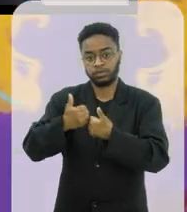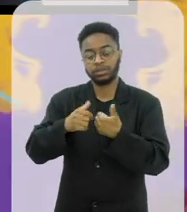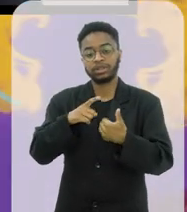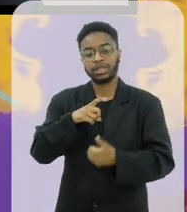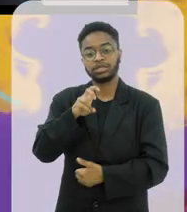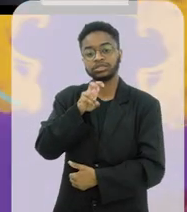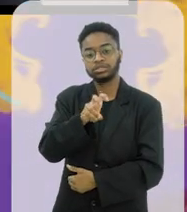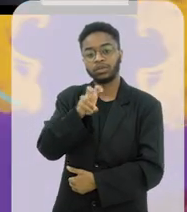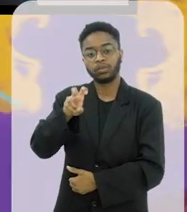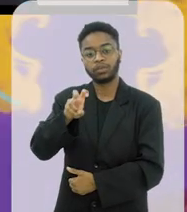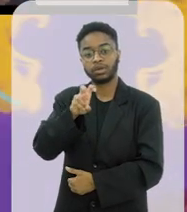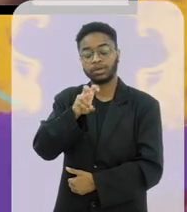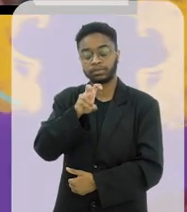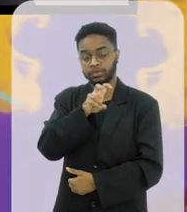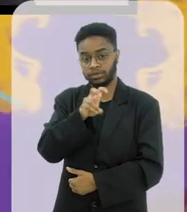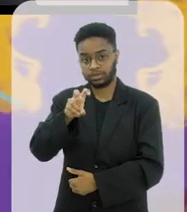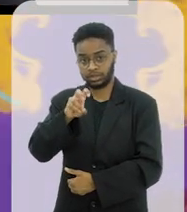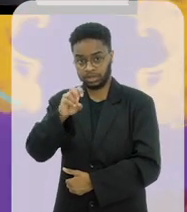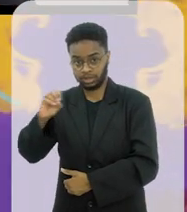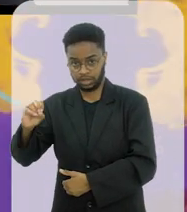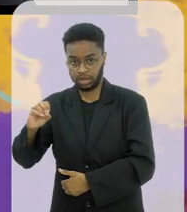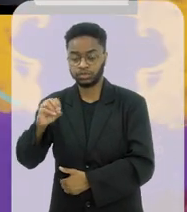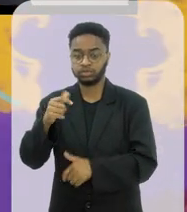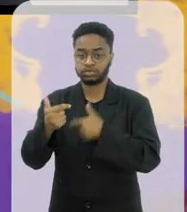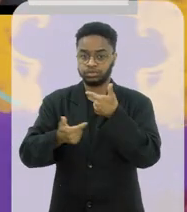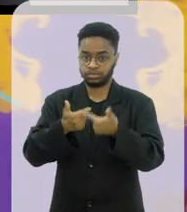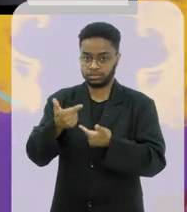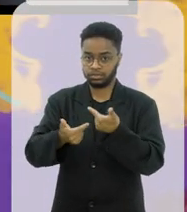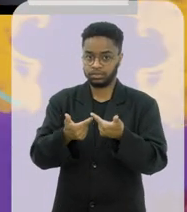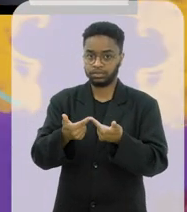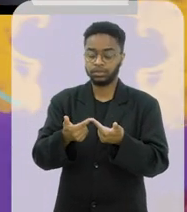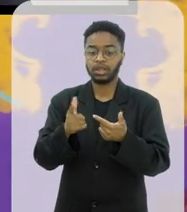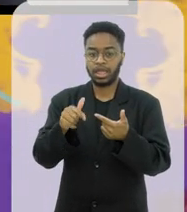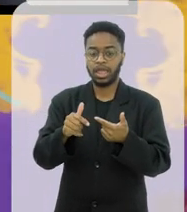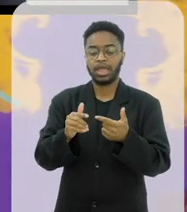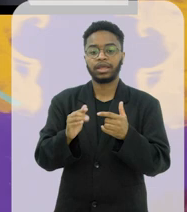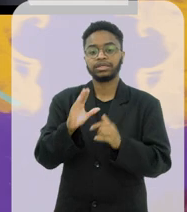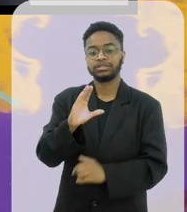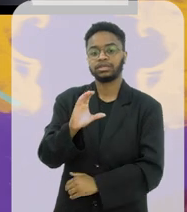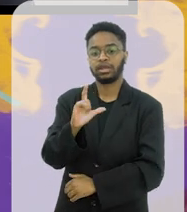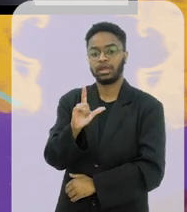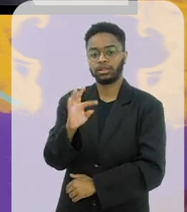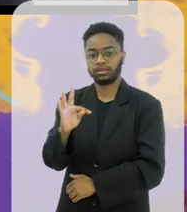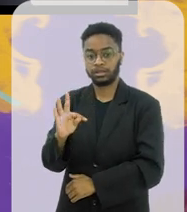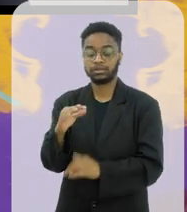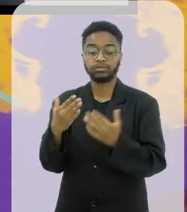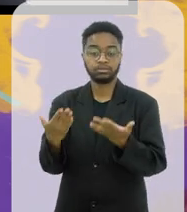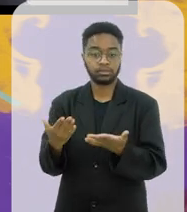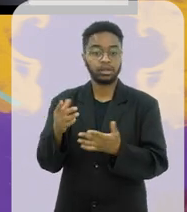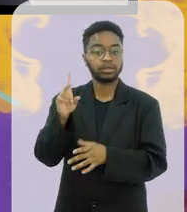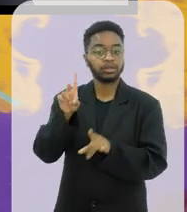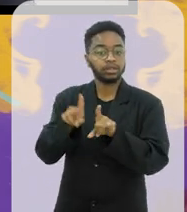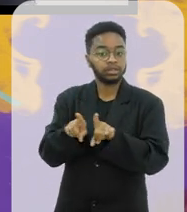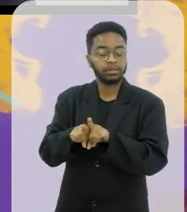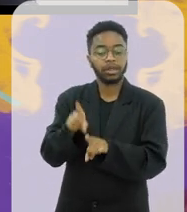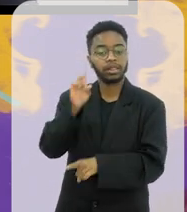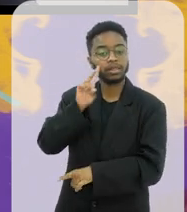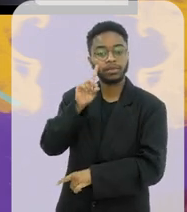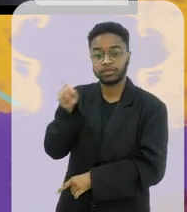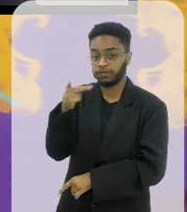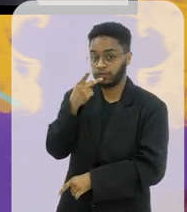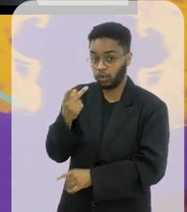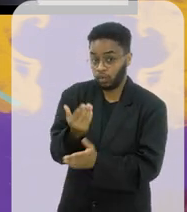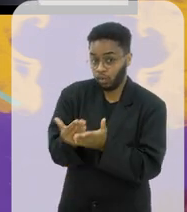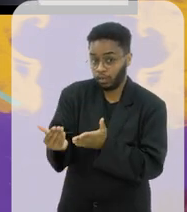trabalhadores. Relembrando... Regime CLT, né? Regime CLT. Exatamente, exatamente. E relembrando o que você disse logo no início, a